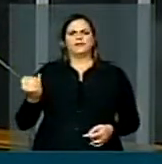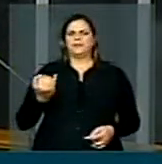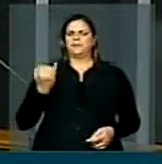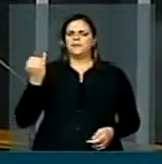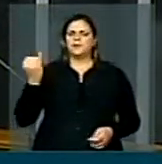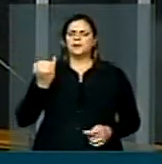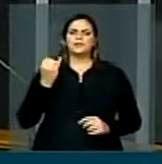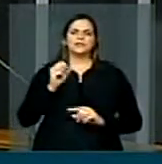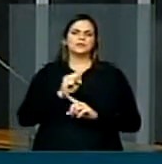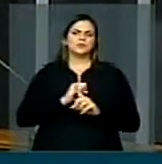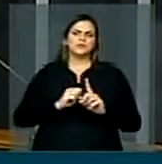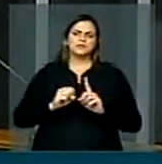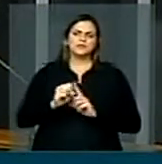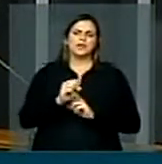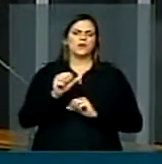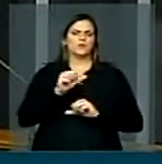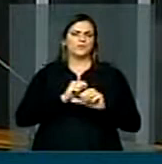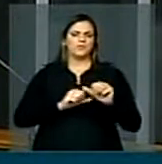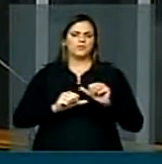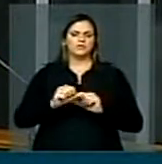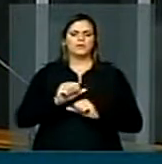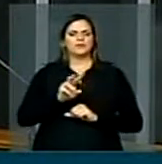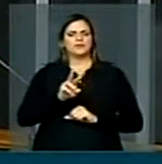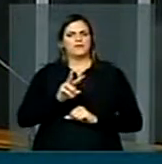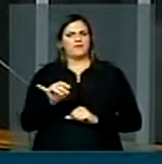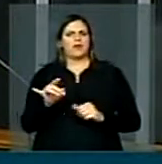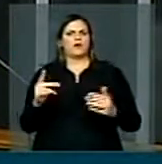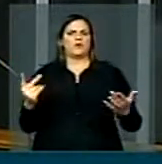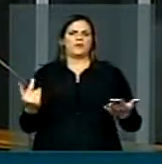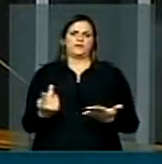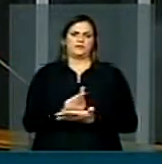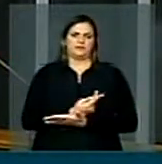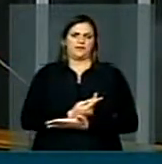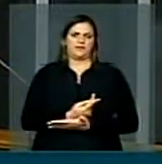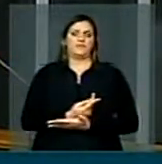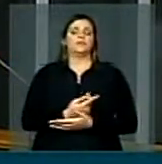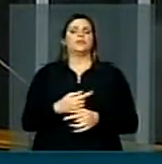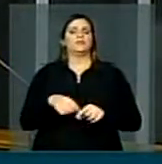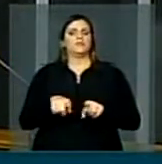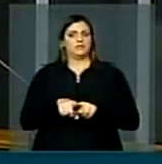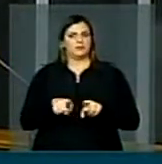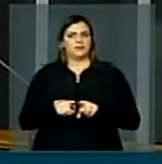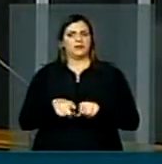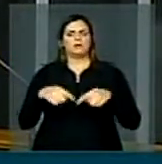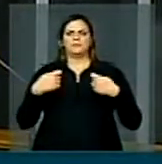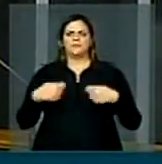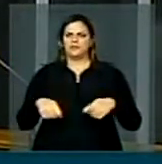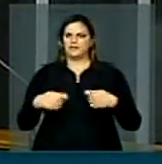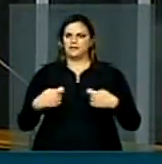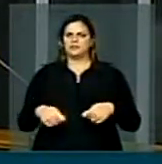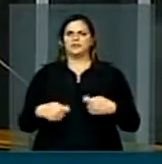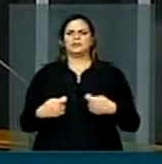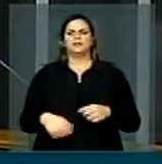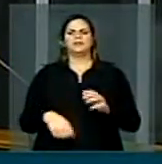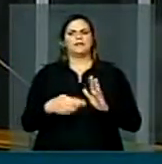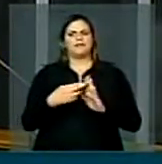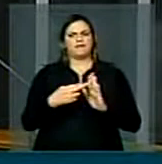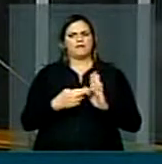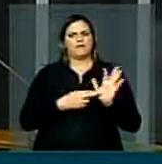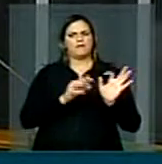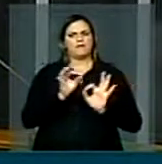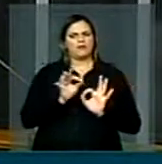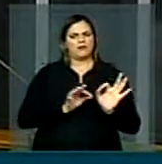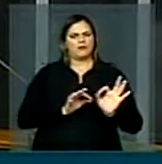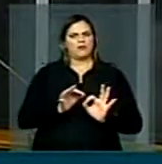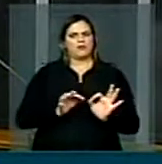social das alterações que pleiteiam a categoria, assim como a necessidade de regulamentação e